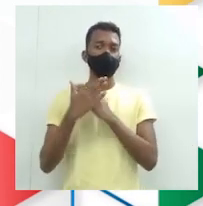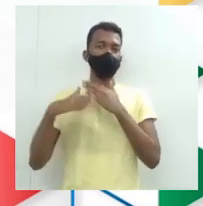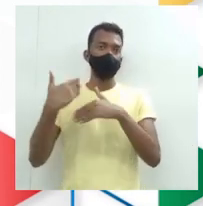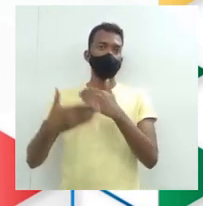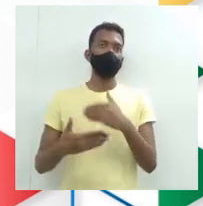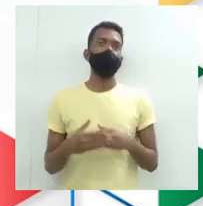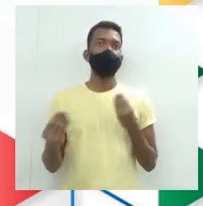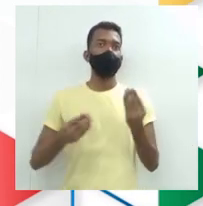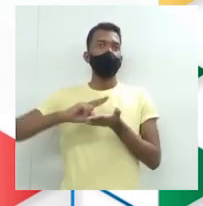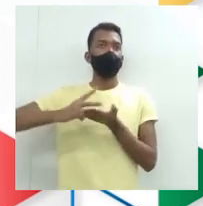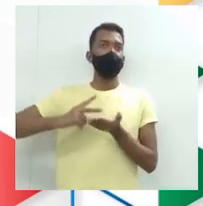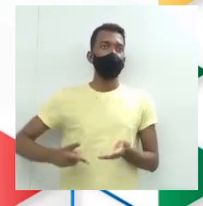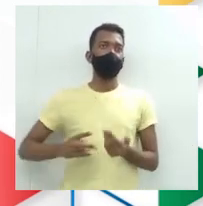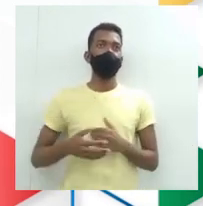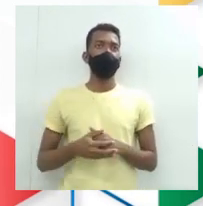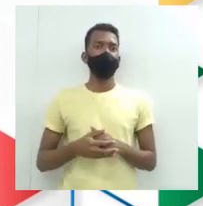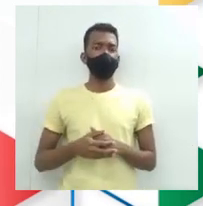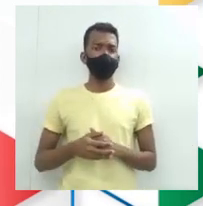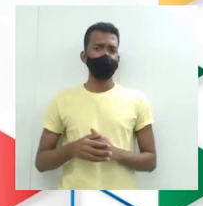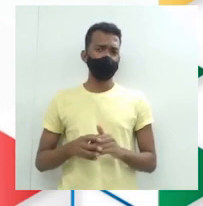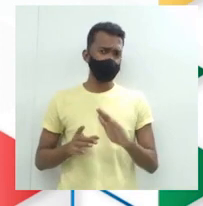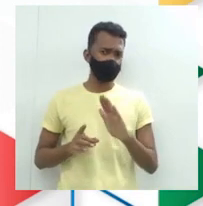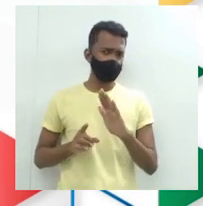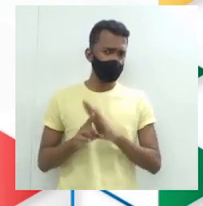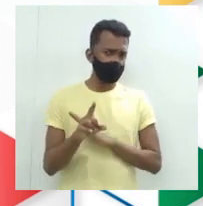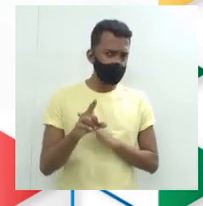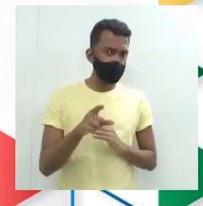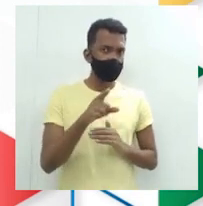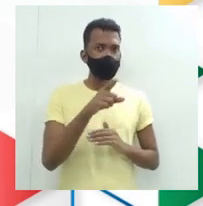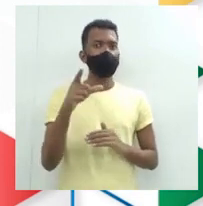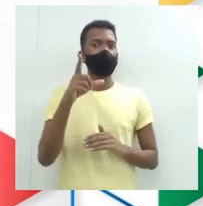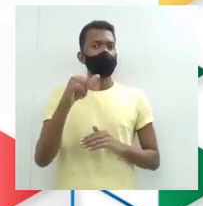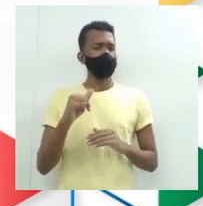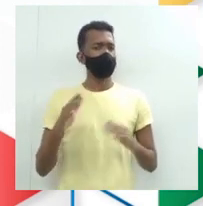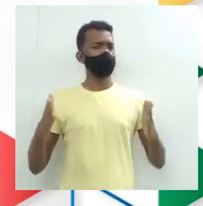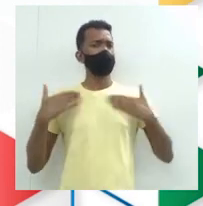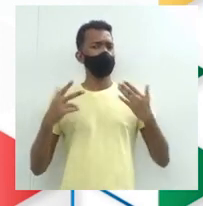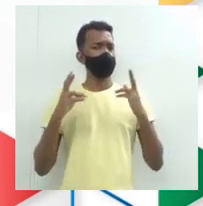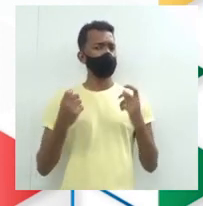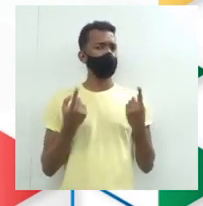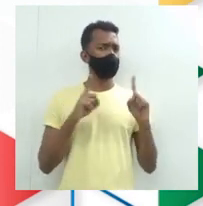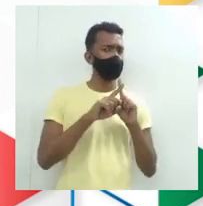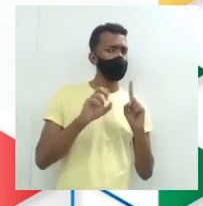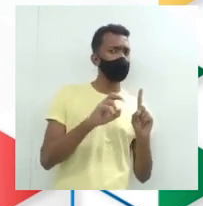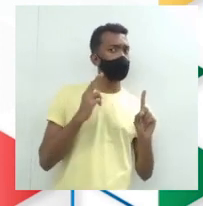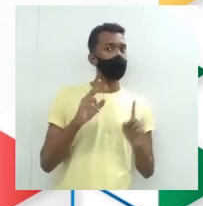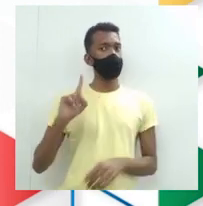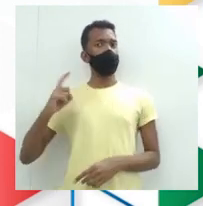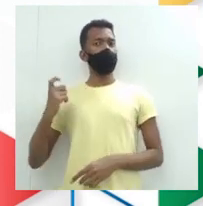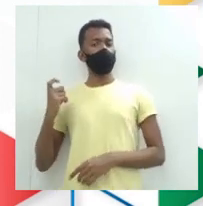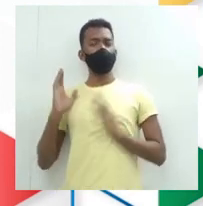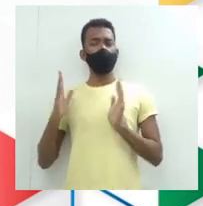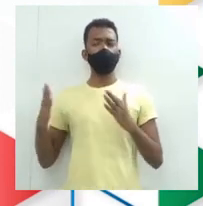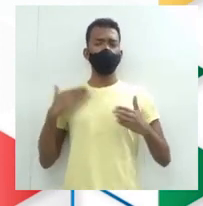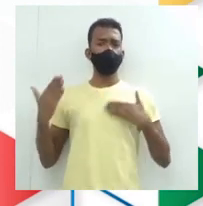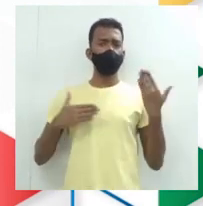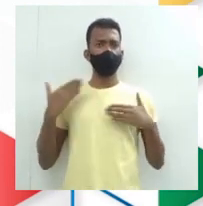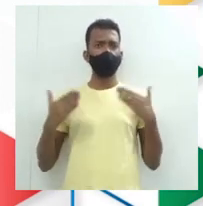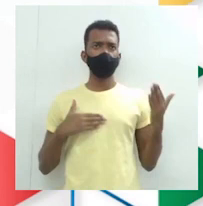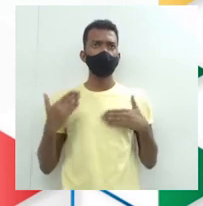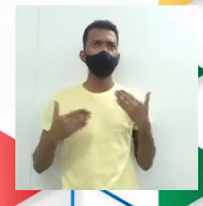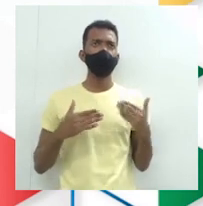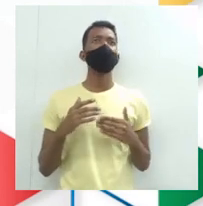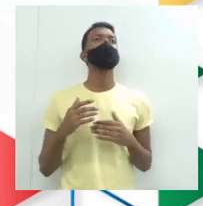tradução? Scared of your partner or ex, está assustado com seu parceiro ou ex? Talk to